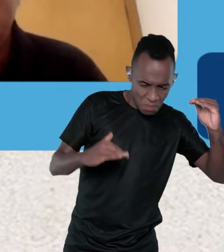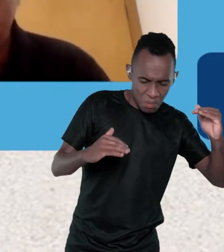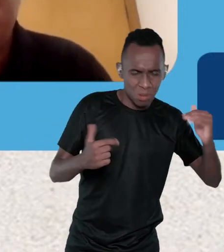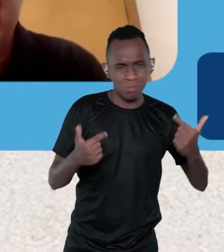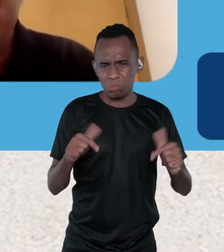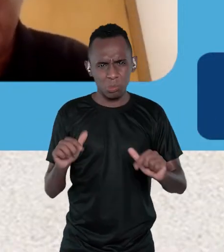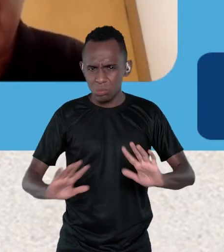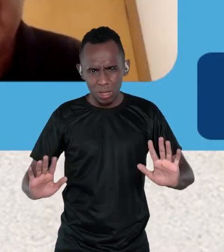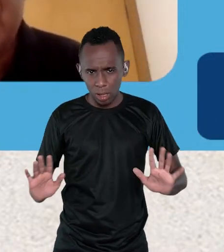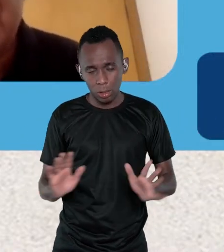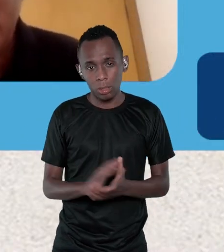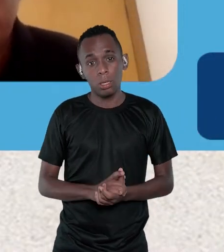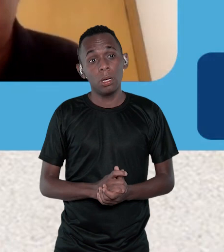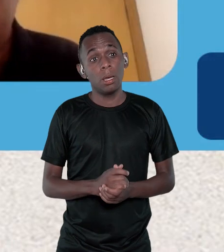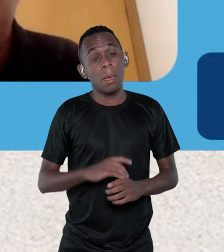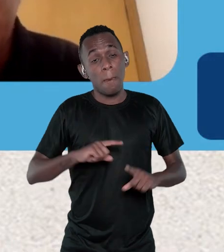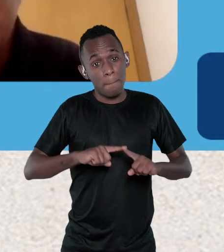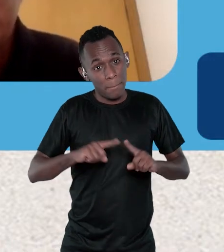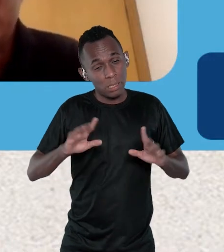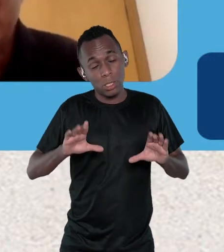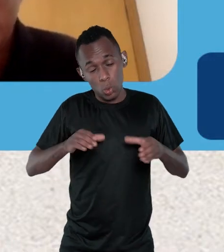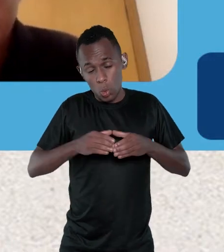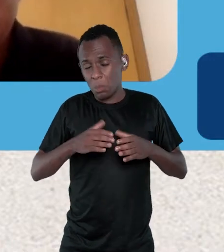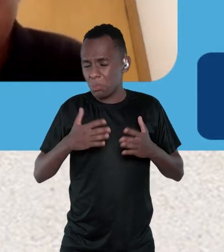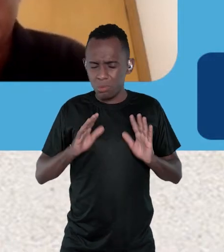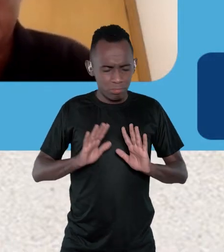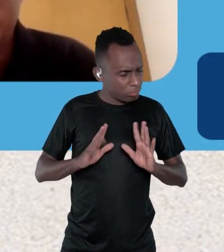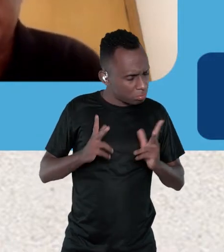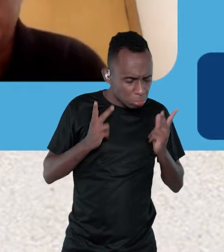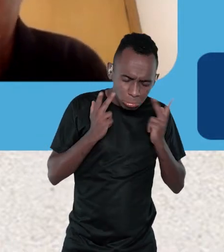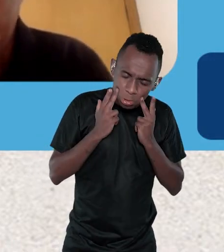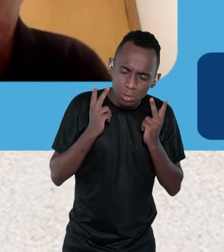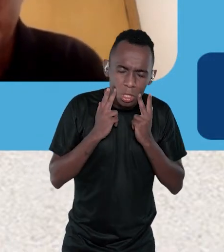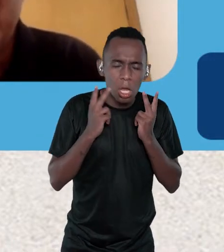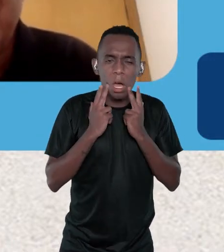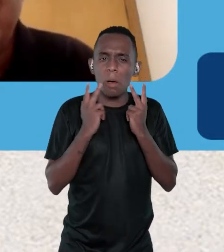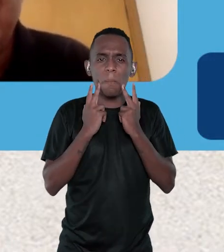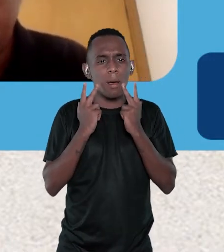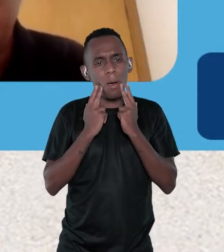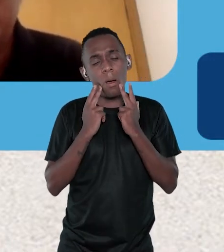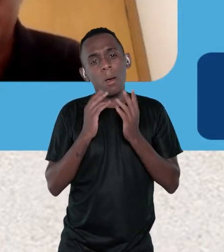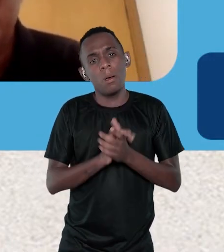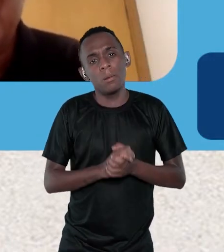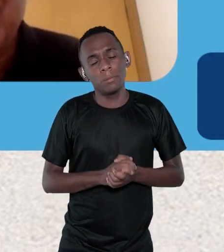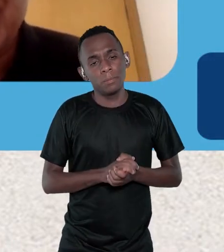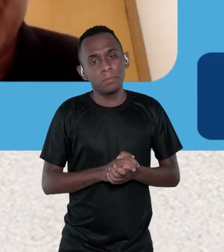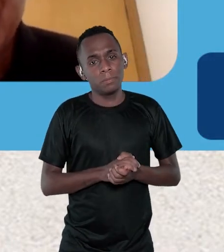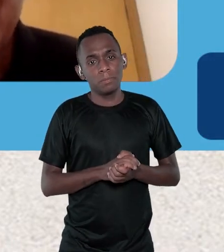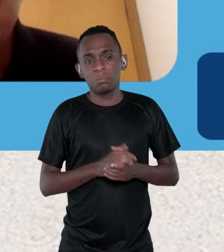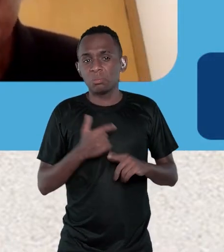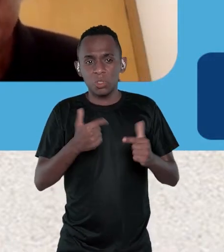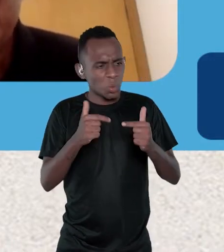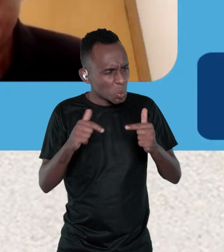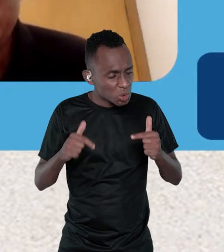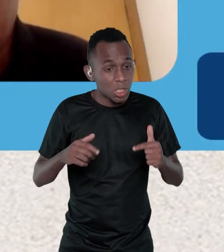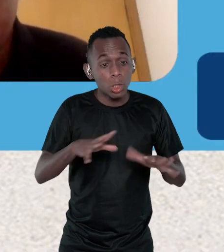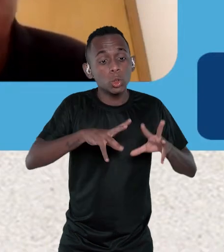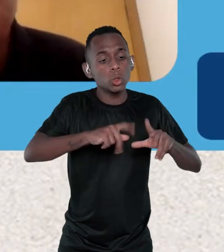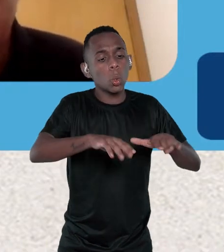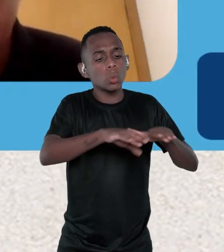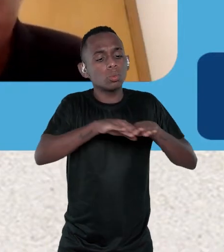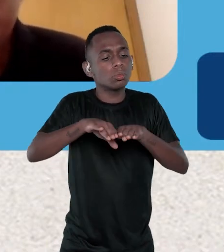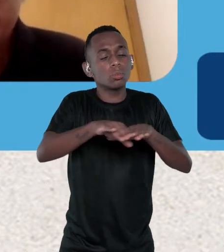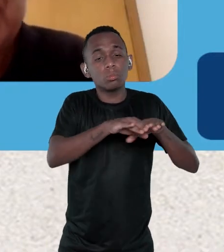concorrência, de vaidade. Pelo menos nessa turma que eu achei